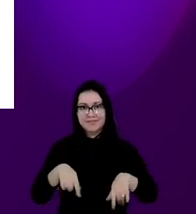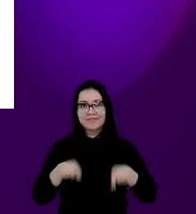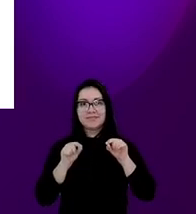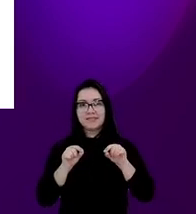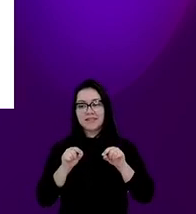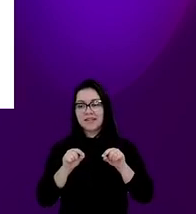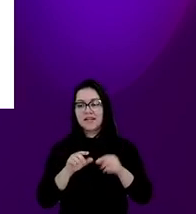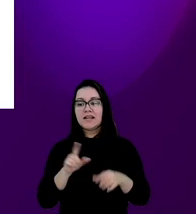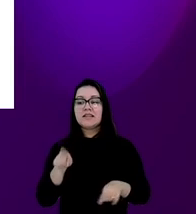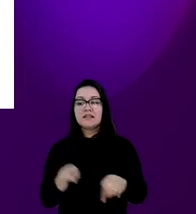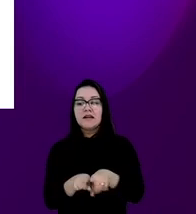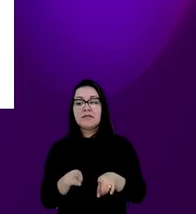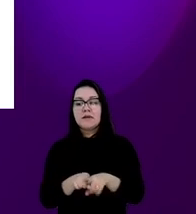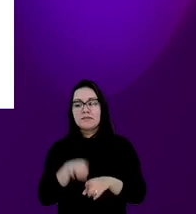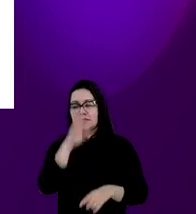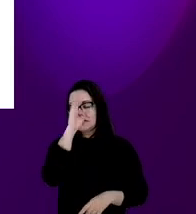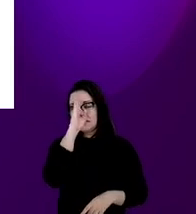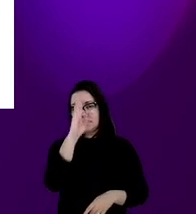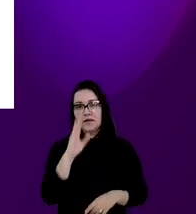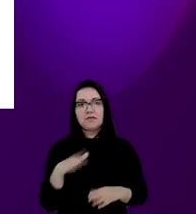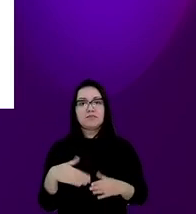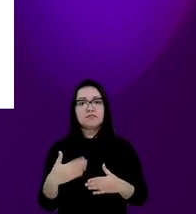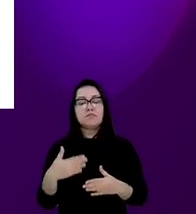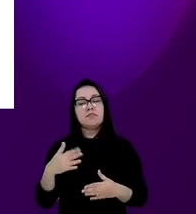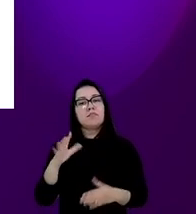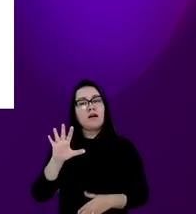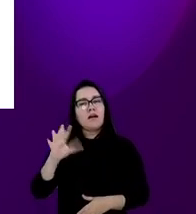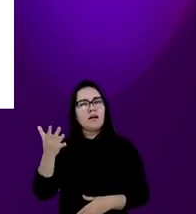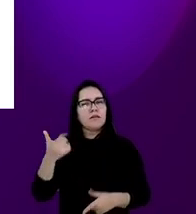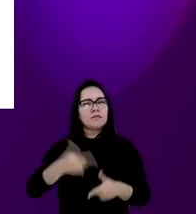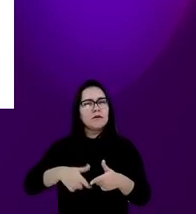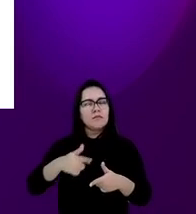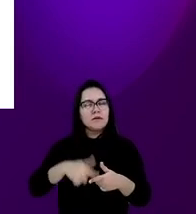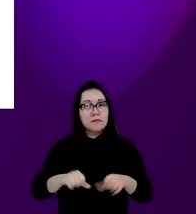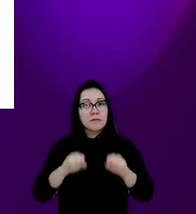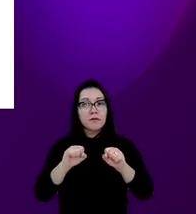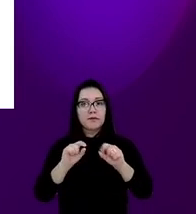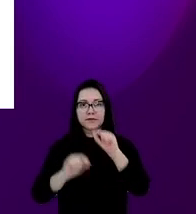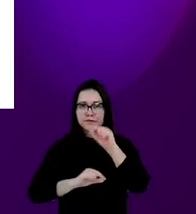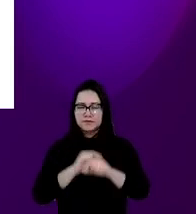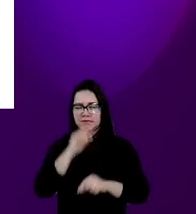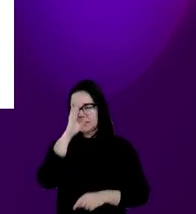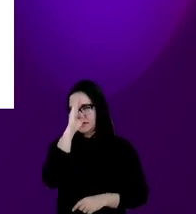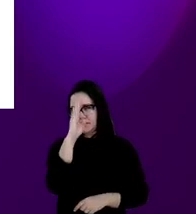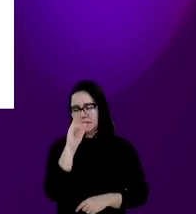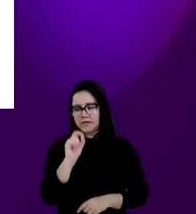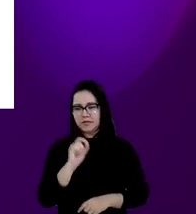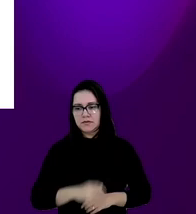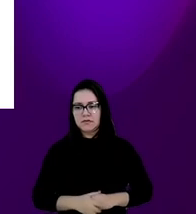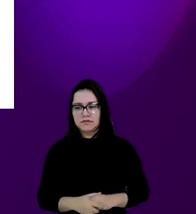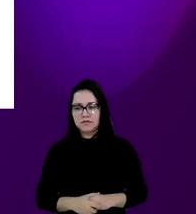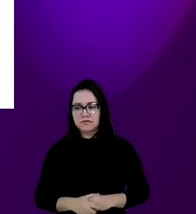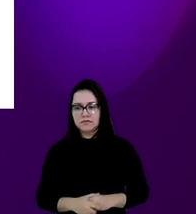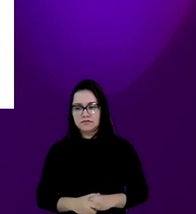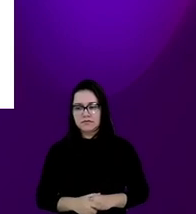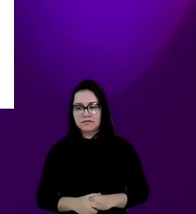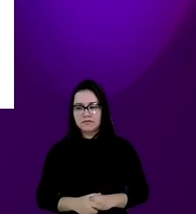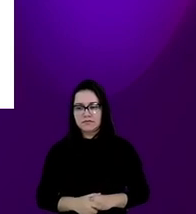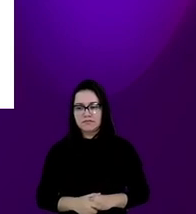e aqui os principais efeitos adversos que nós devemos estar atentos, como a síndrome de liberação de citoquinas,